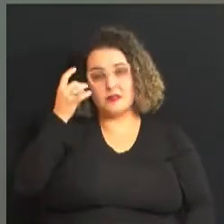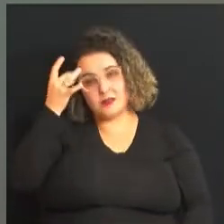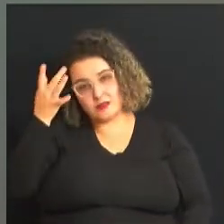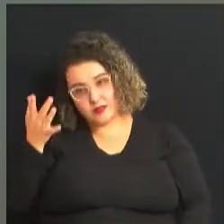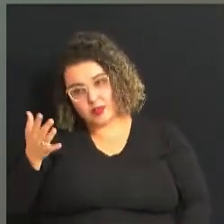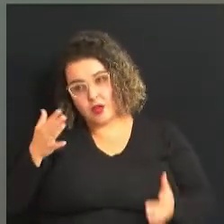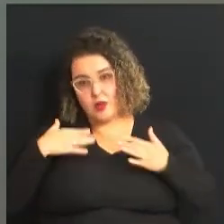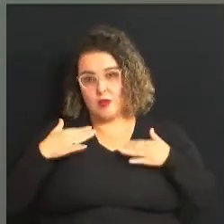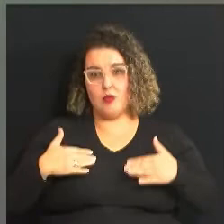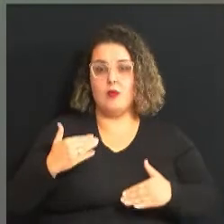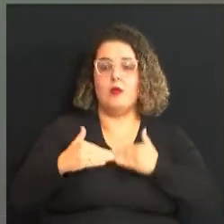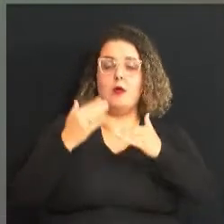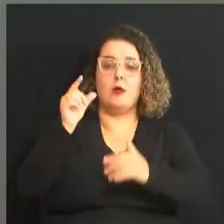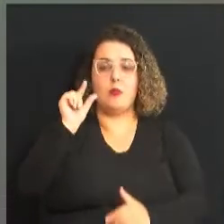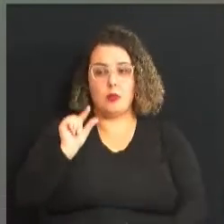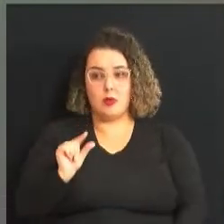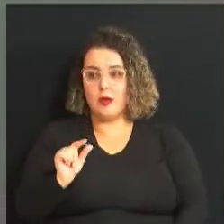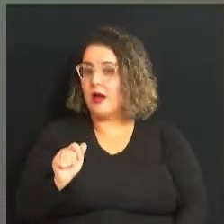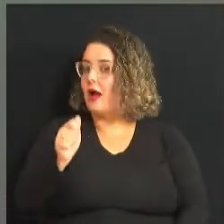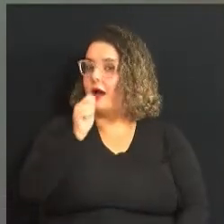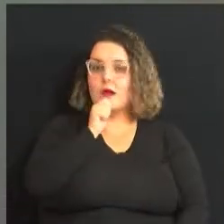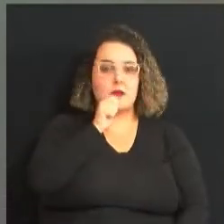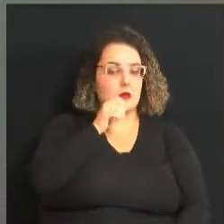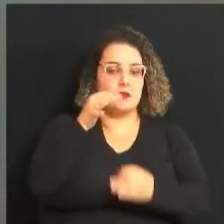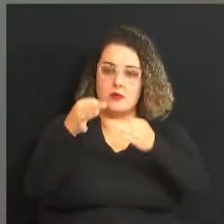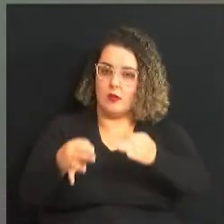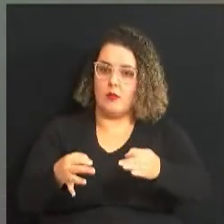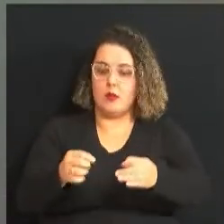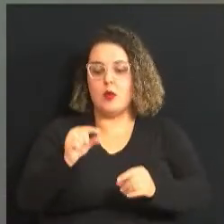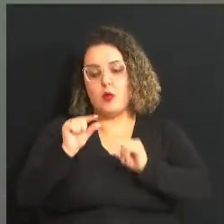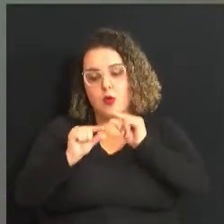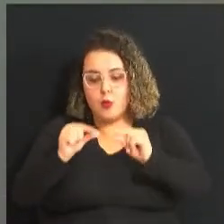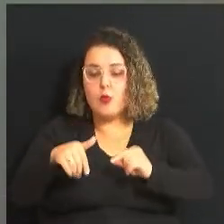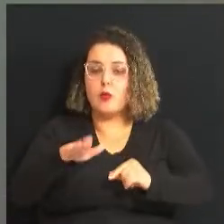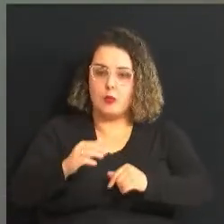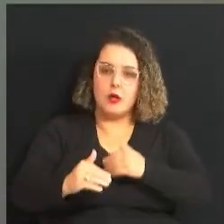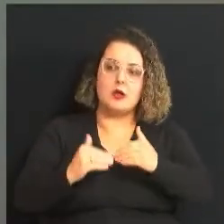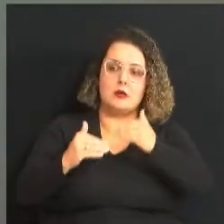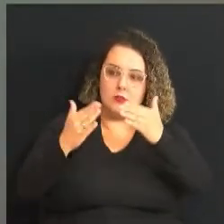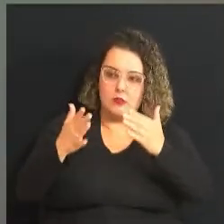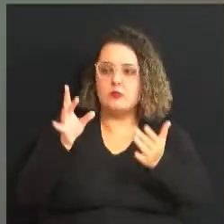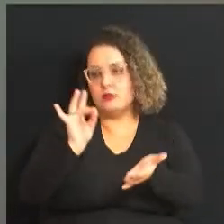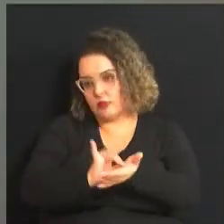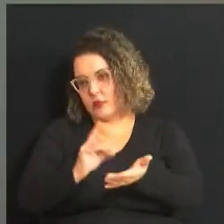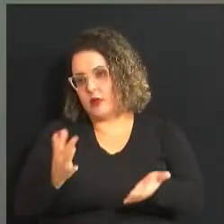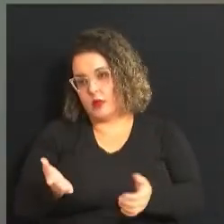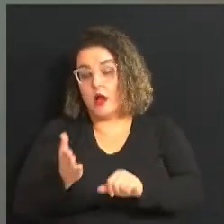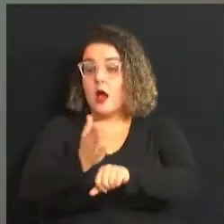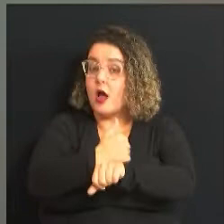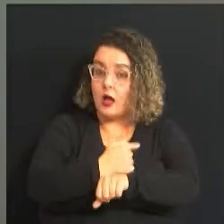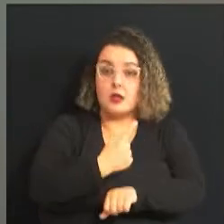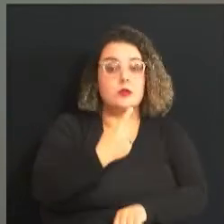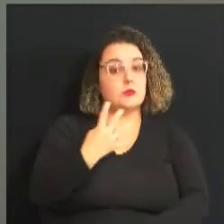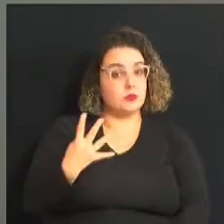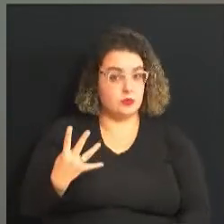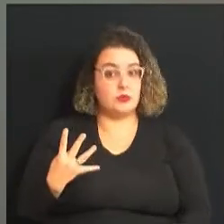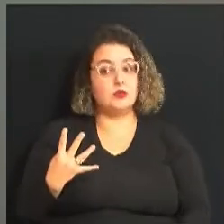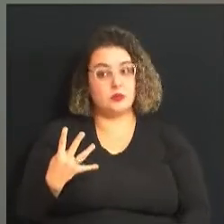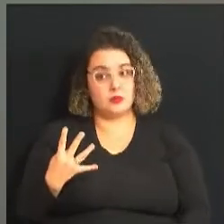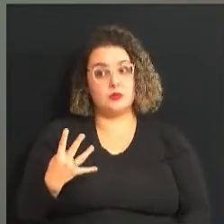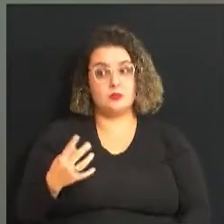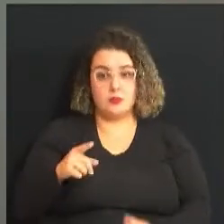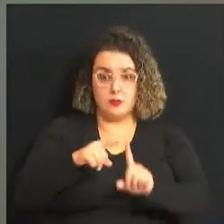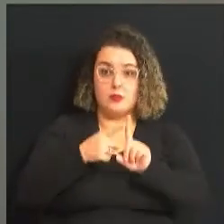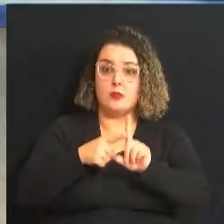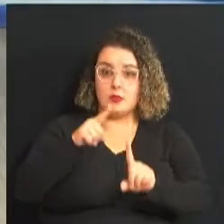mais desenvolvido. Ainda não é o ideal, mas ele já está um pouco mais desenvolvido. Realmente, antes dos 14 anos, é uma gravidez mais Mesmo,